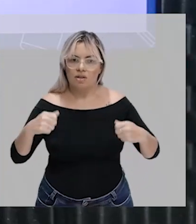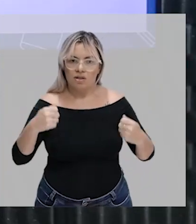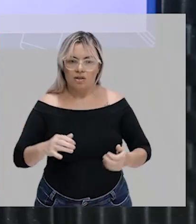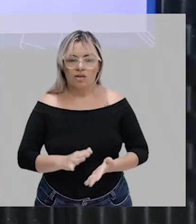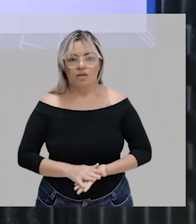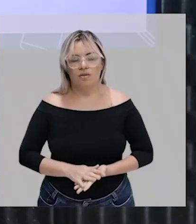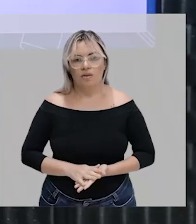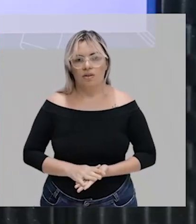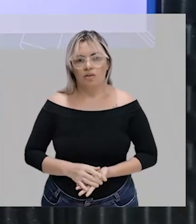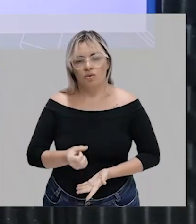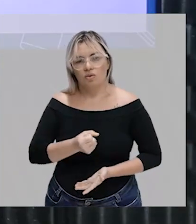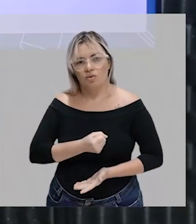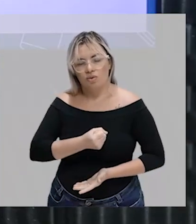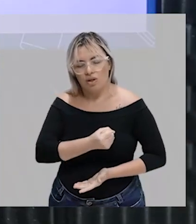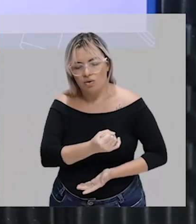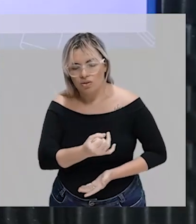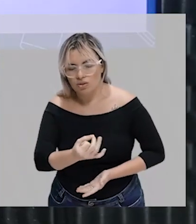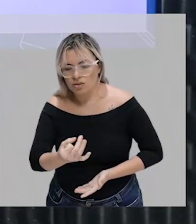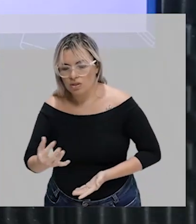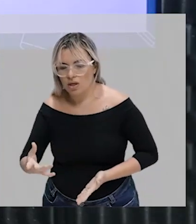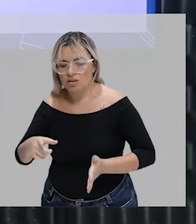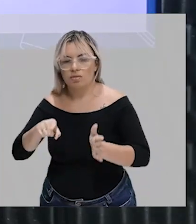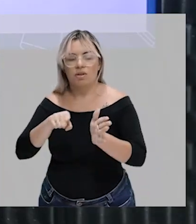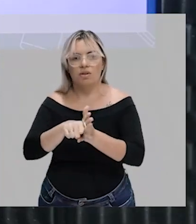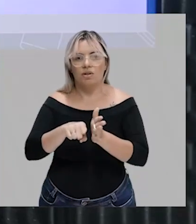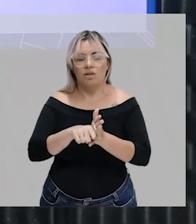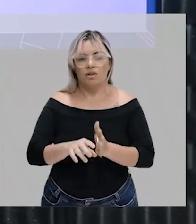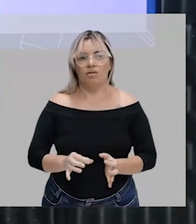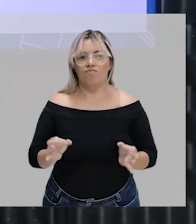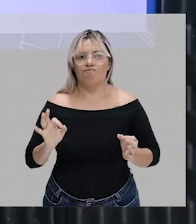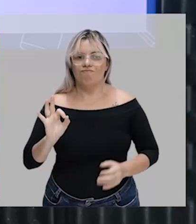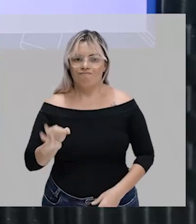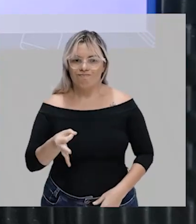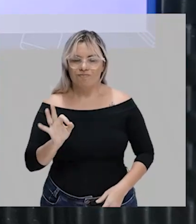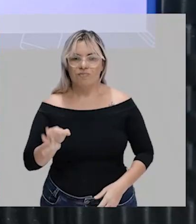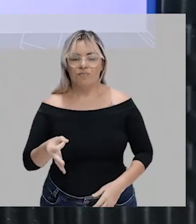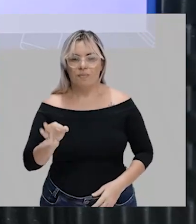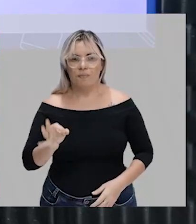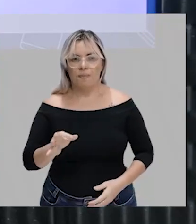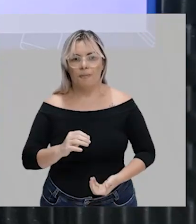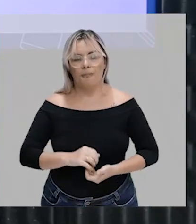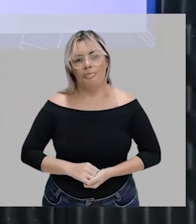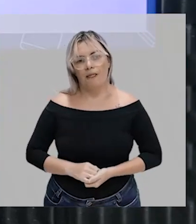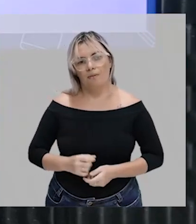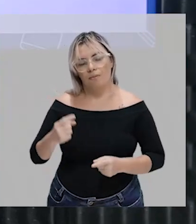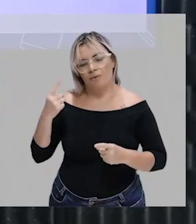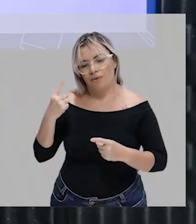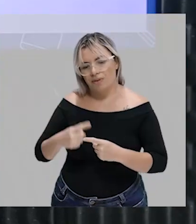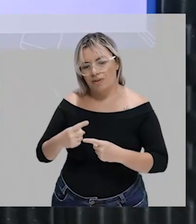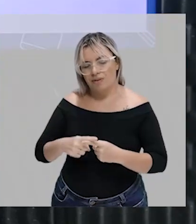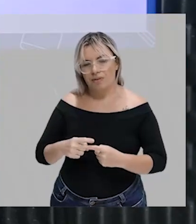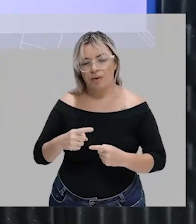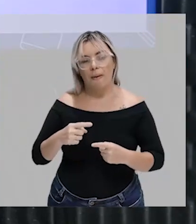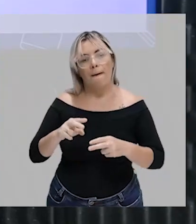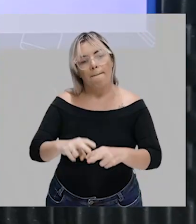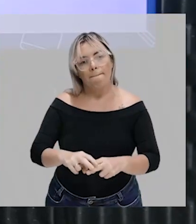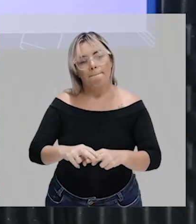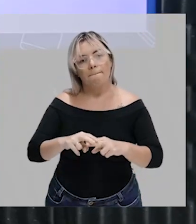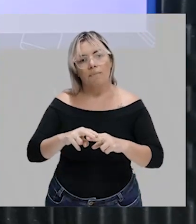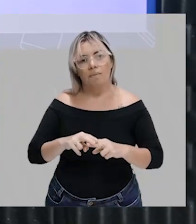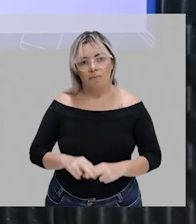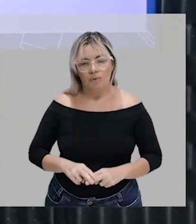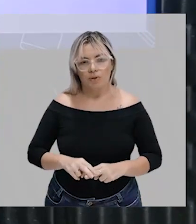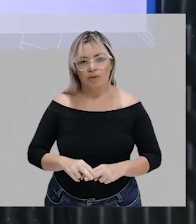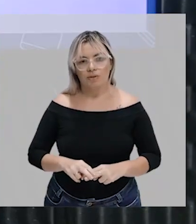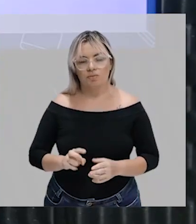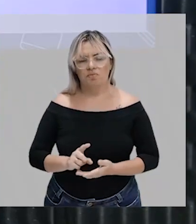dentro daquele tempo. Então, não cabe perder tempo traduzindo e traduzindo e devagarinho,